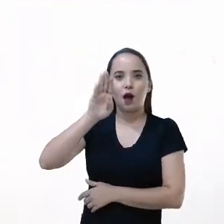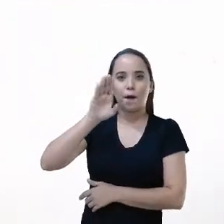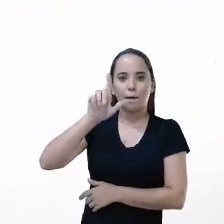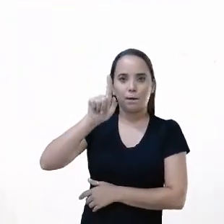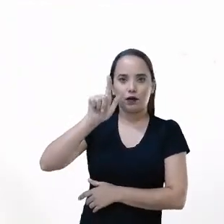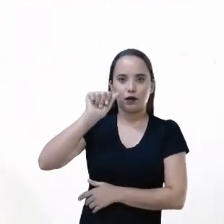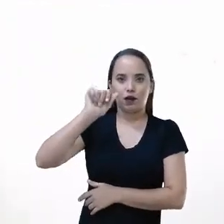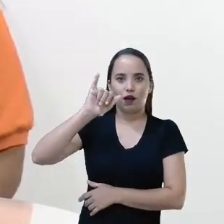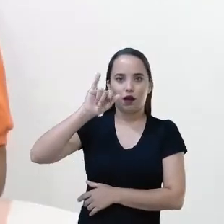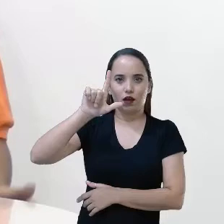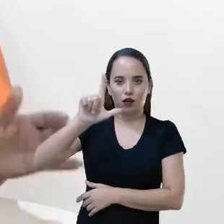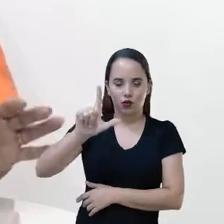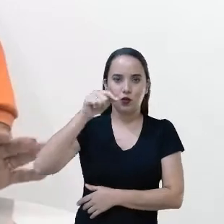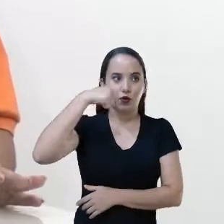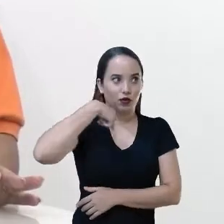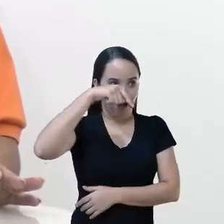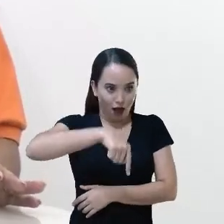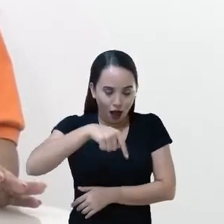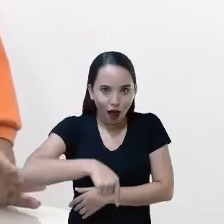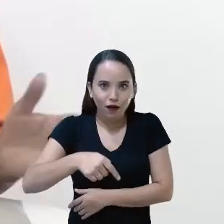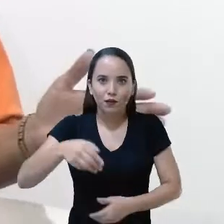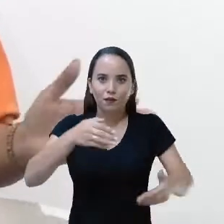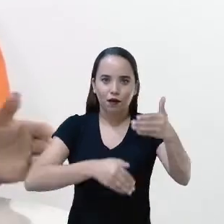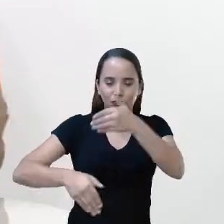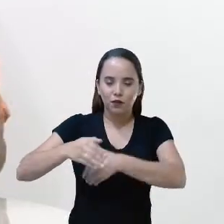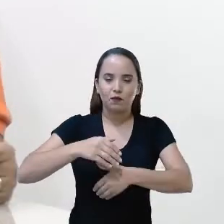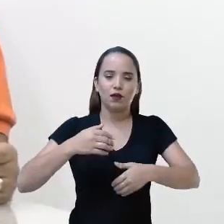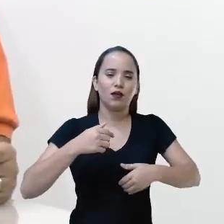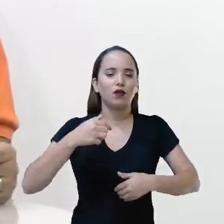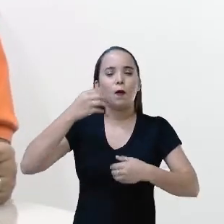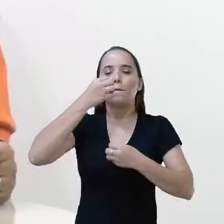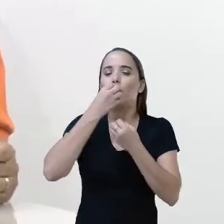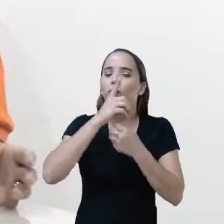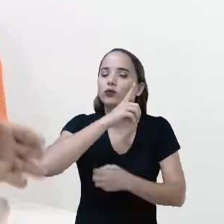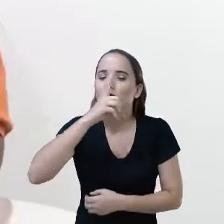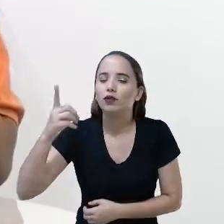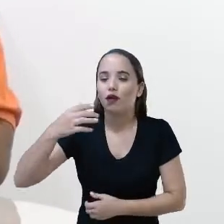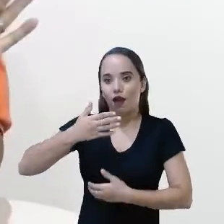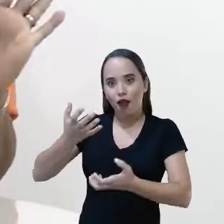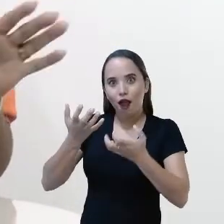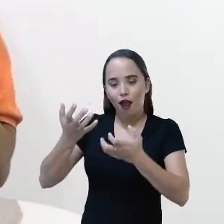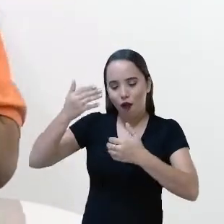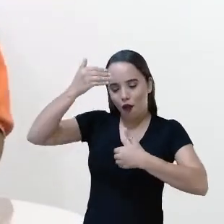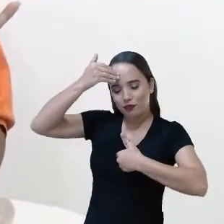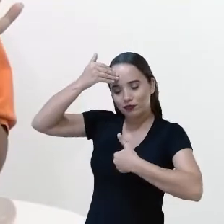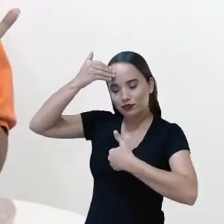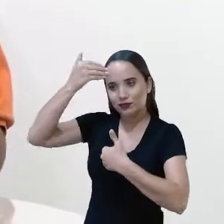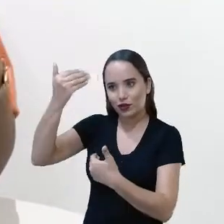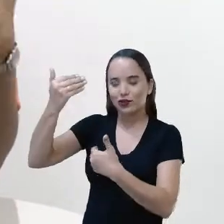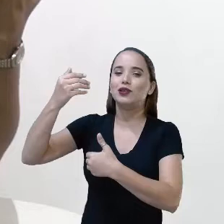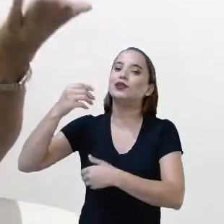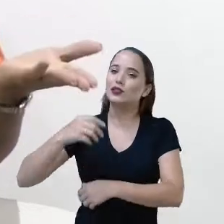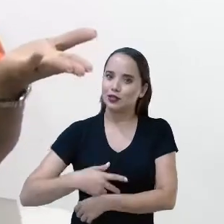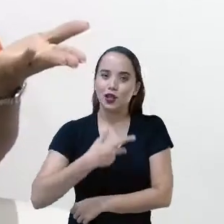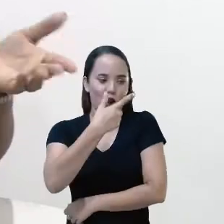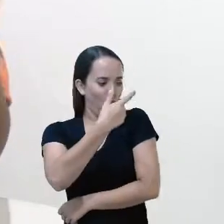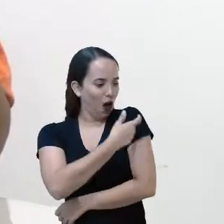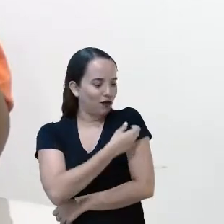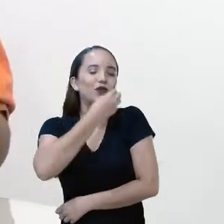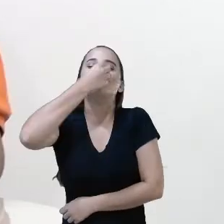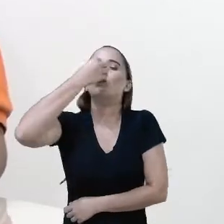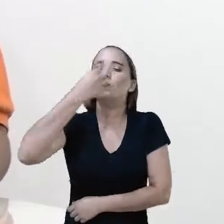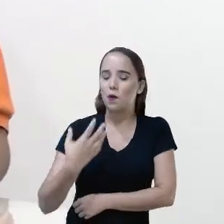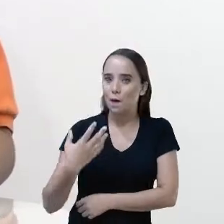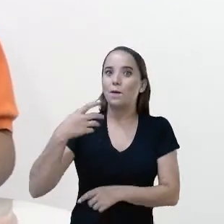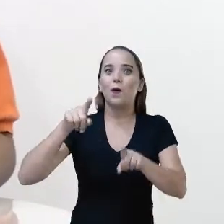momento. Bom dia, pessoal. Eu que agradeço o convite. Vamos continuar aí trabalhando esse livro. Como diz, né? Vacina é tudo de bom. E a aula aqui também,